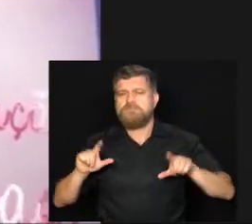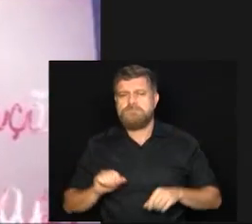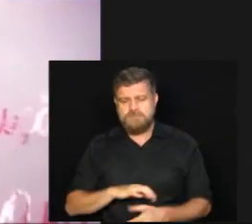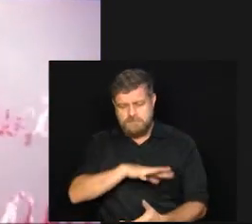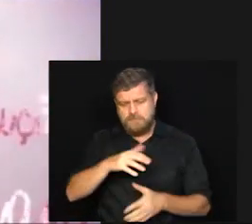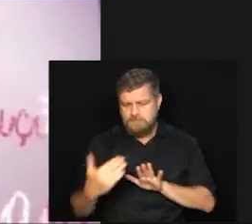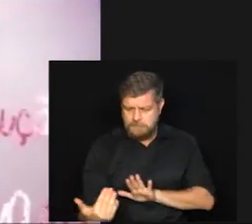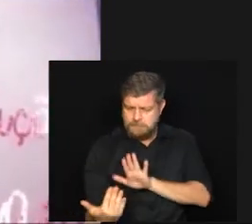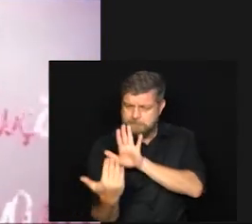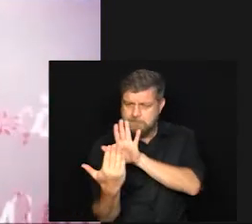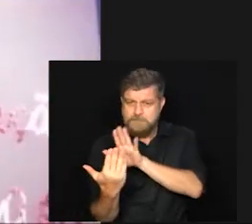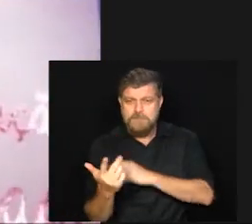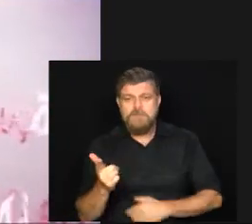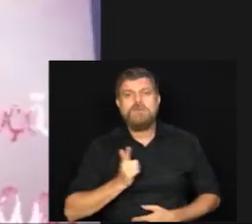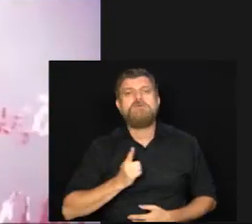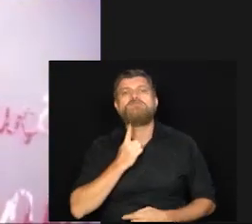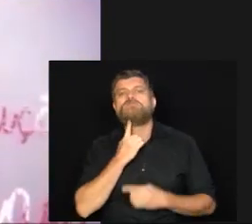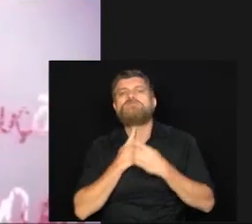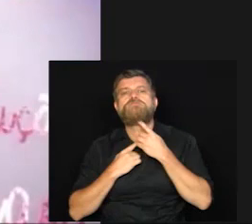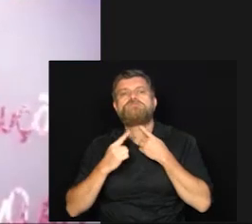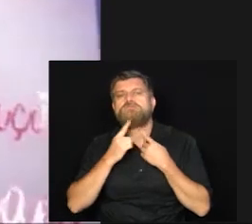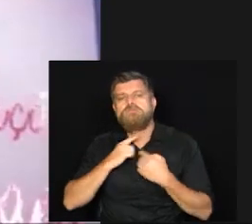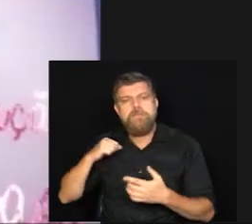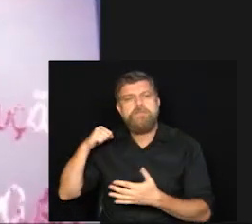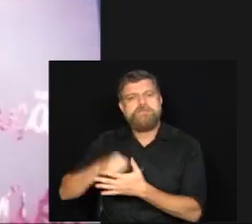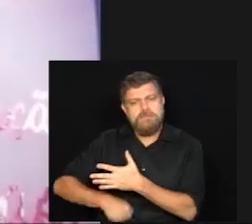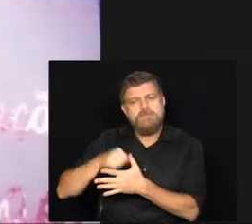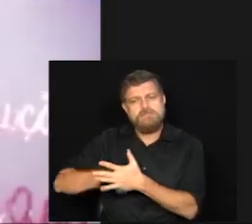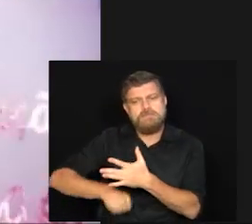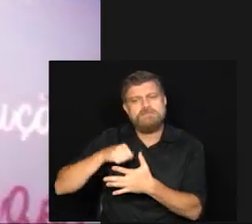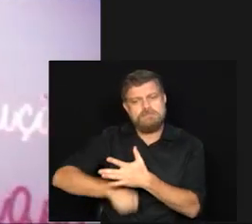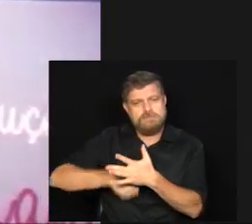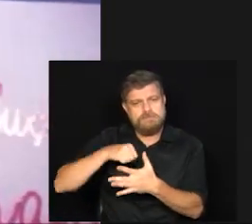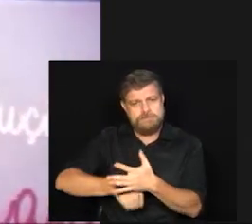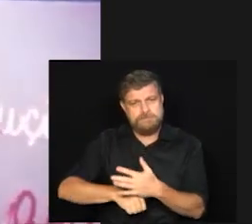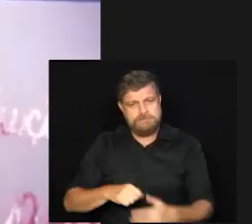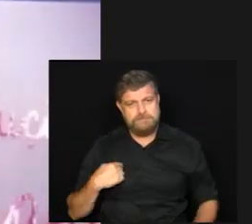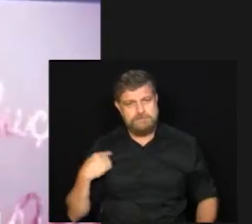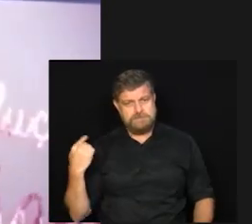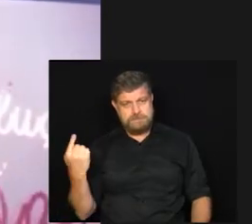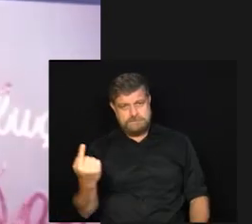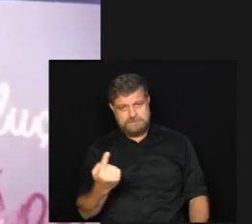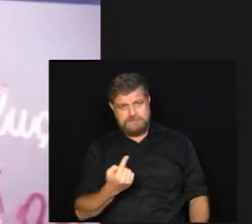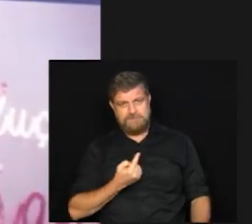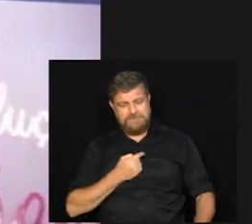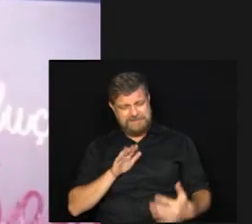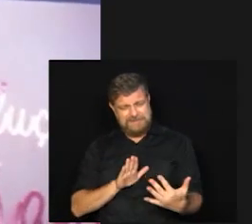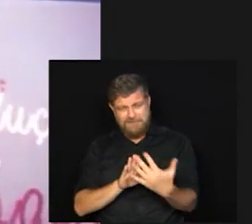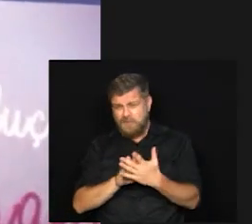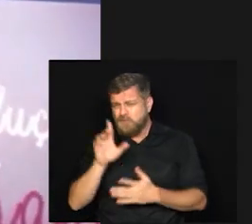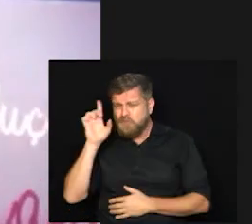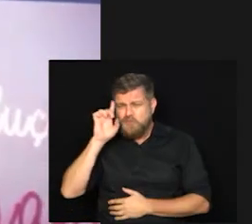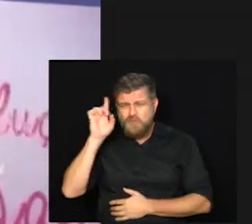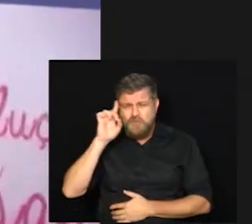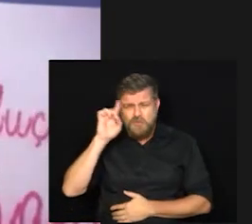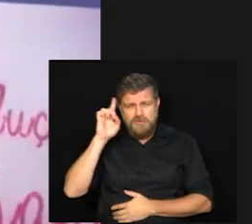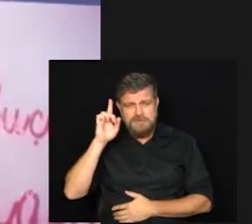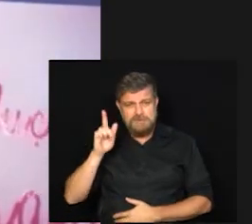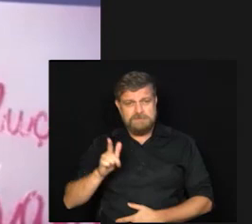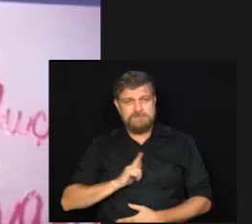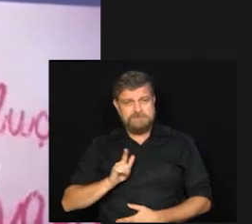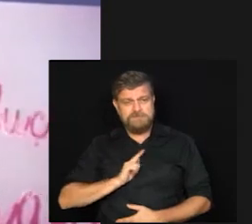e que estão dispostas a lutar essa luta que a gente enfrenta diariamente e que